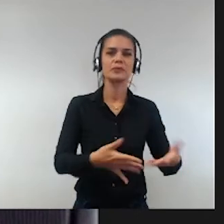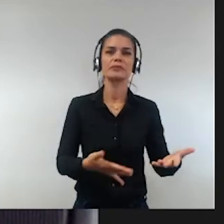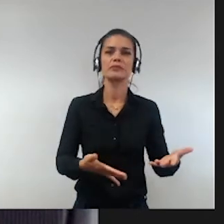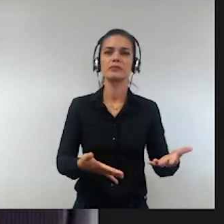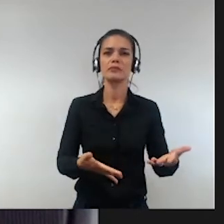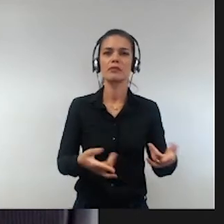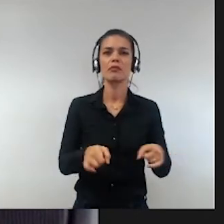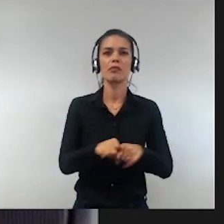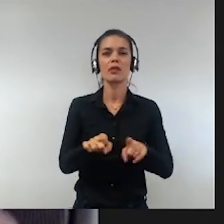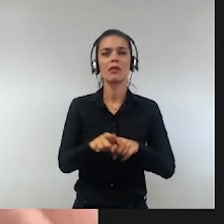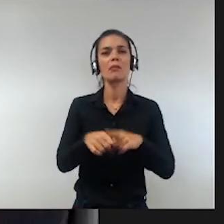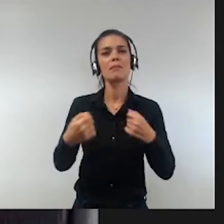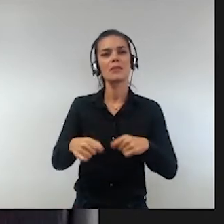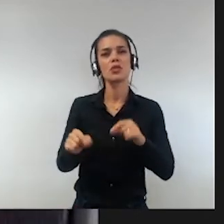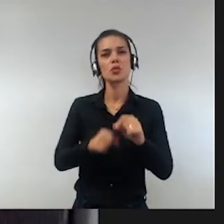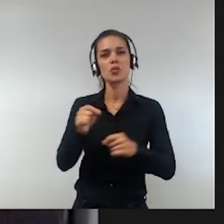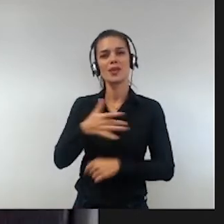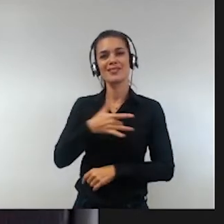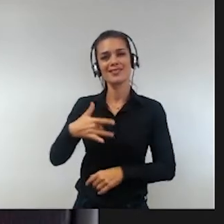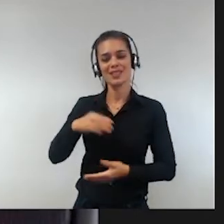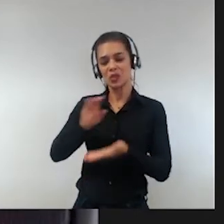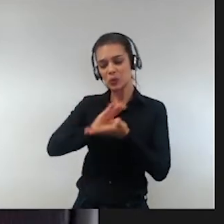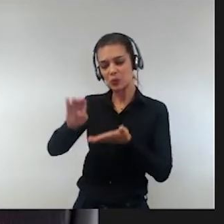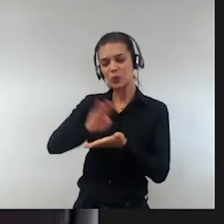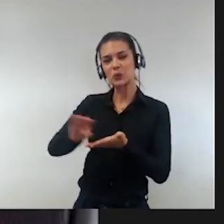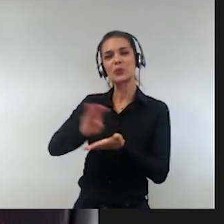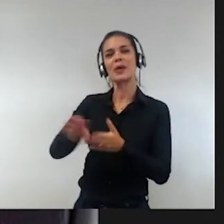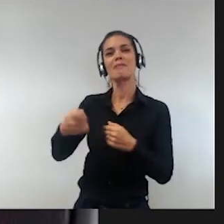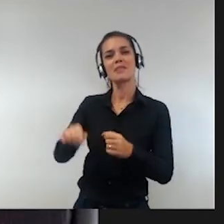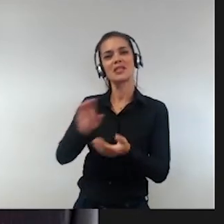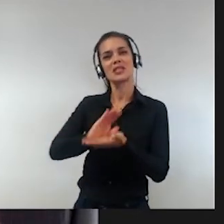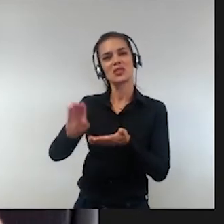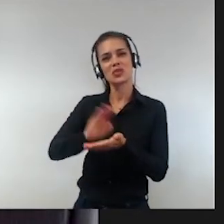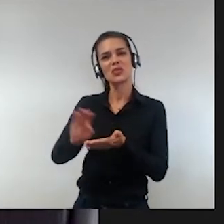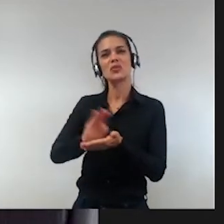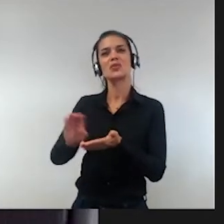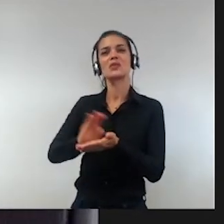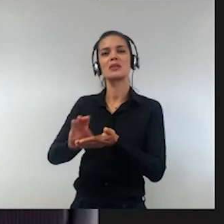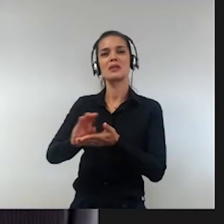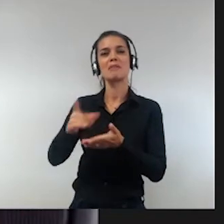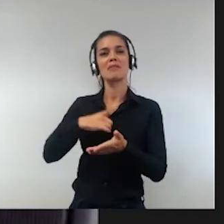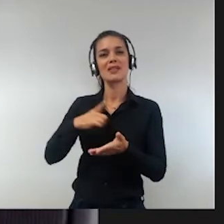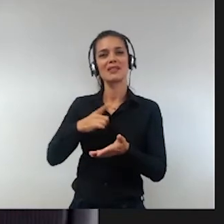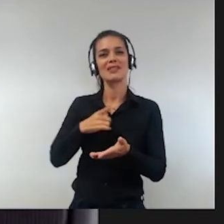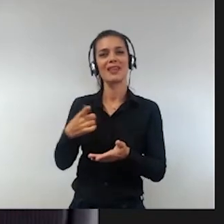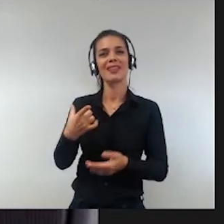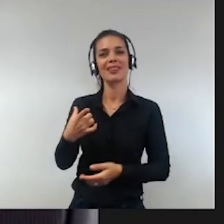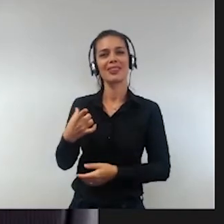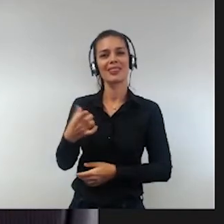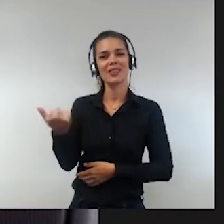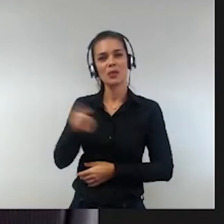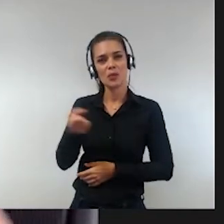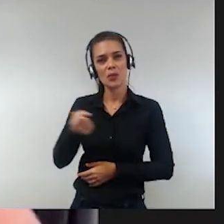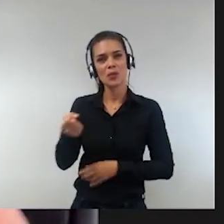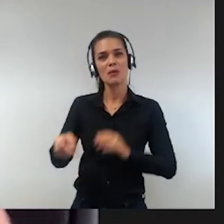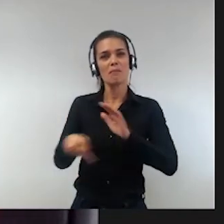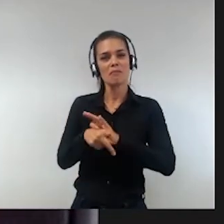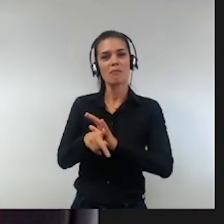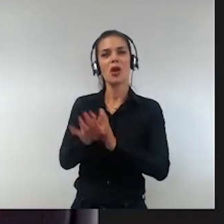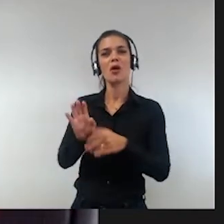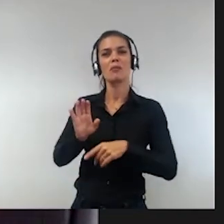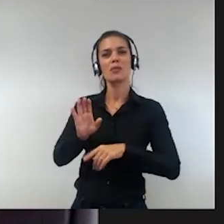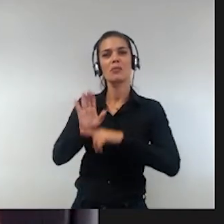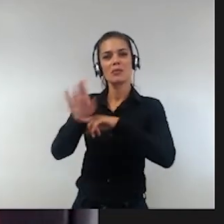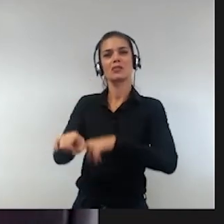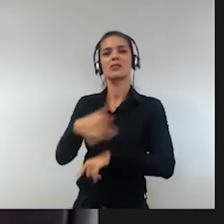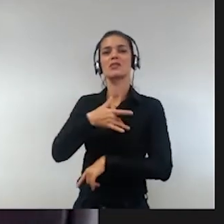única? Investimento. É preciso investir em rubricas orçamentárias e custeio contínuo na saúde